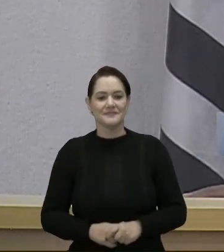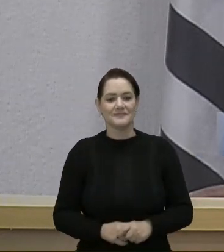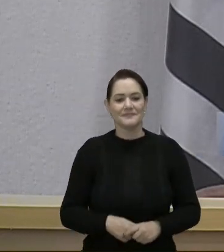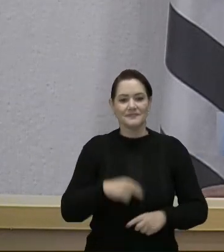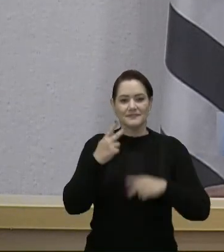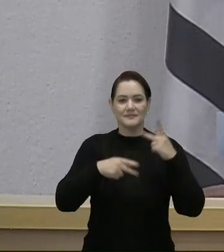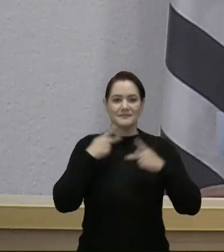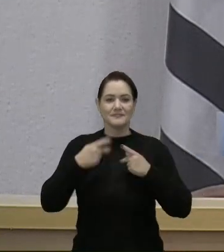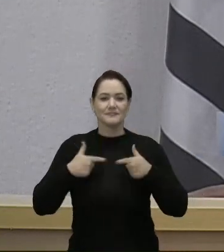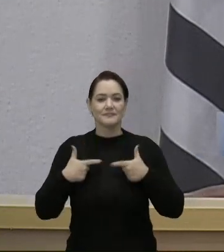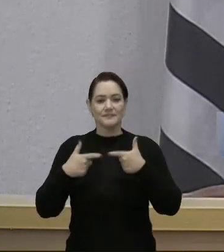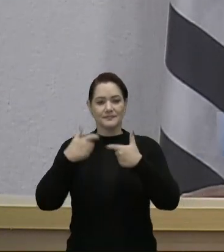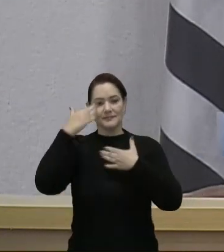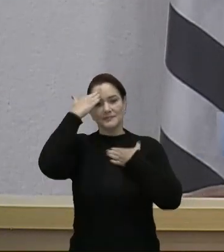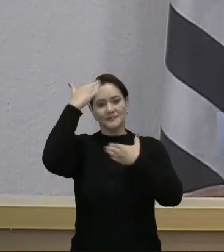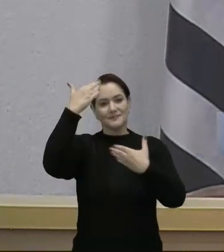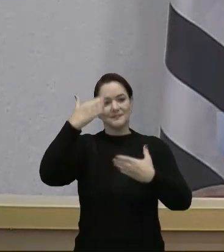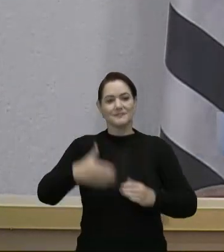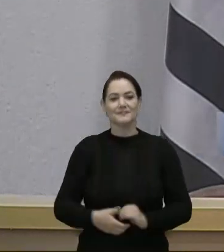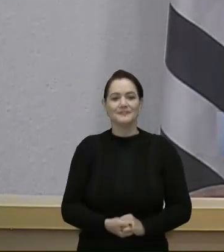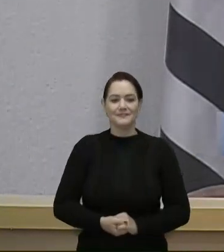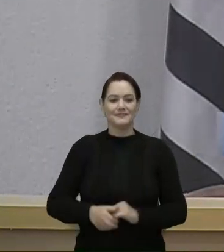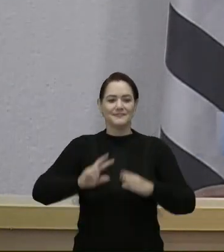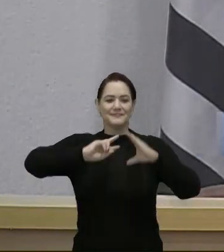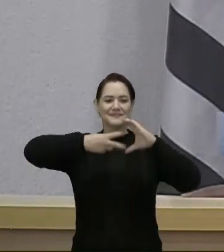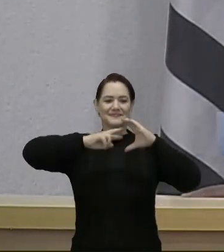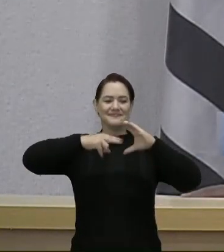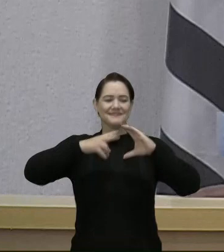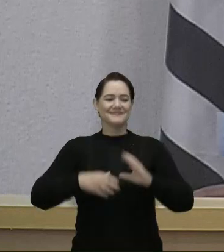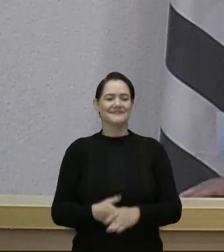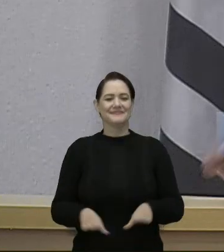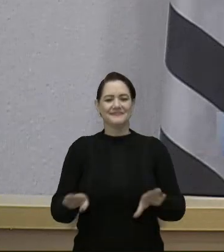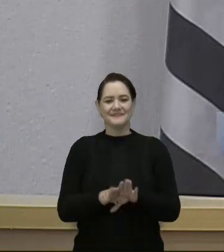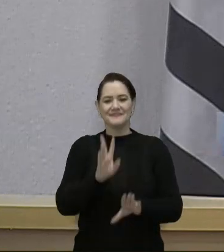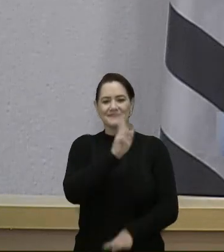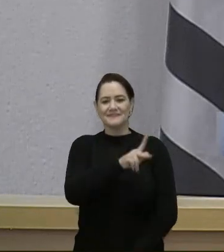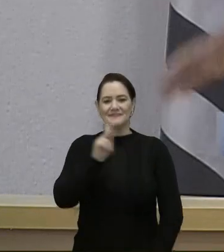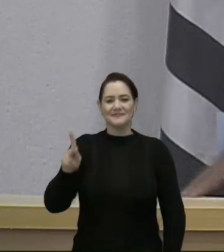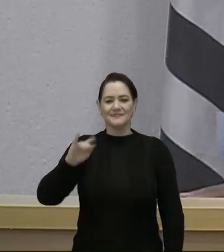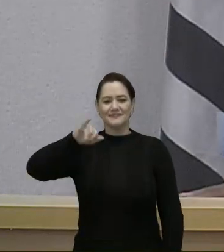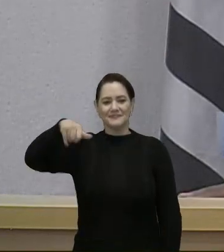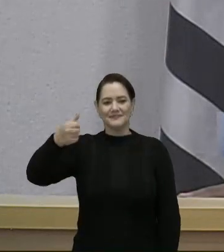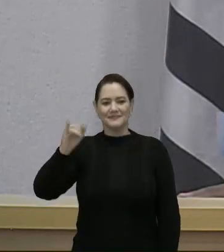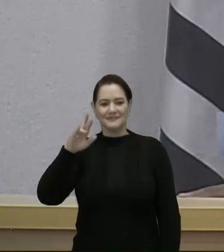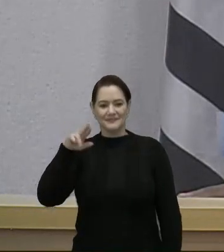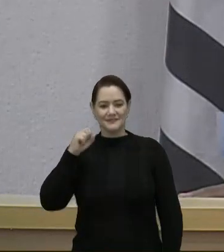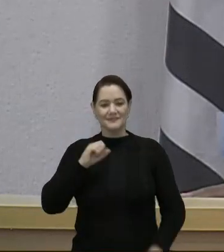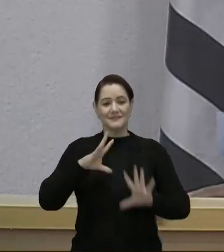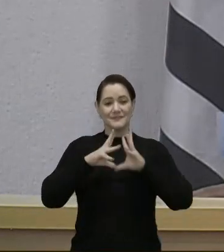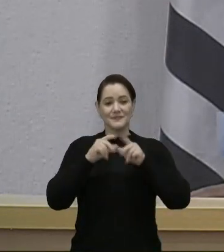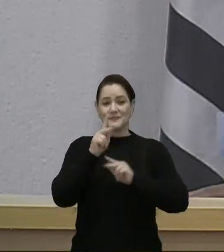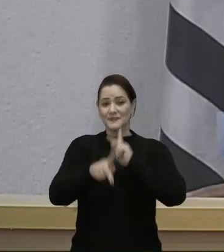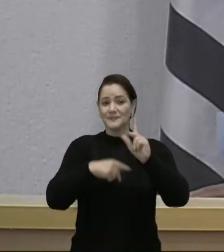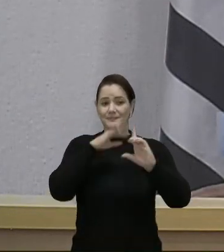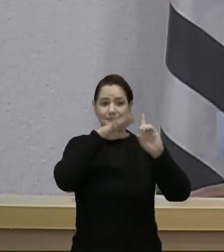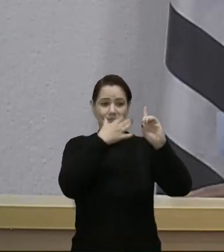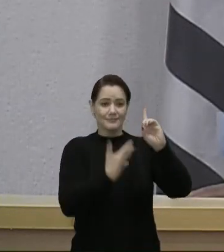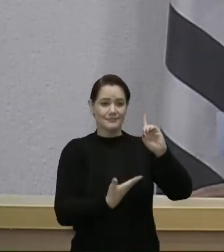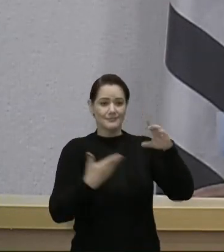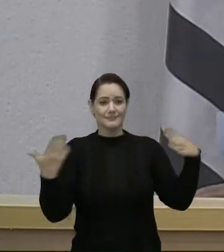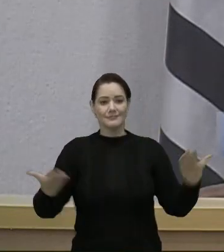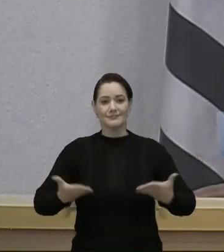nessa luta. Agradecer à Câmara Municipal, agradecer ao professor Jairo e todos os homenageados aqui.